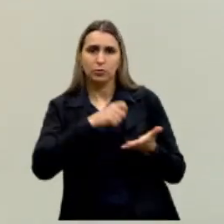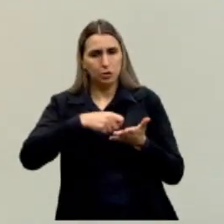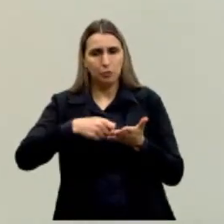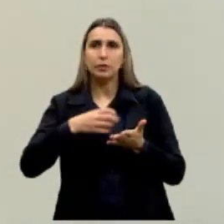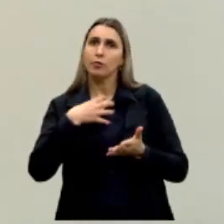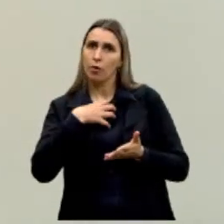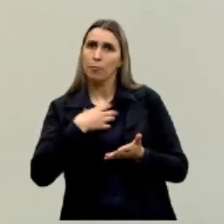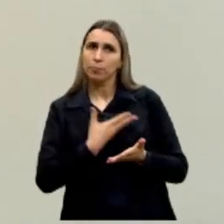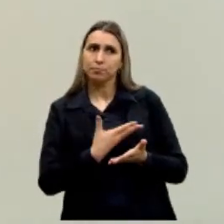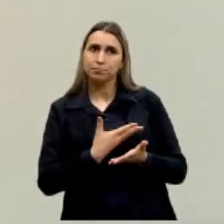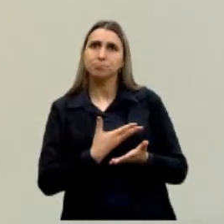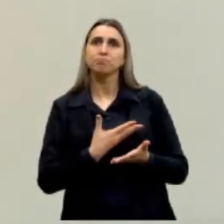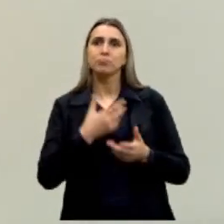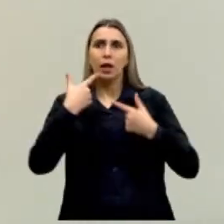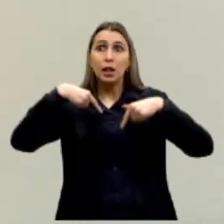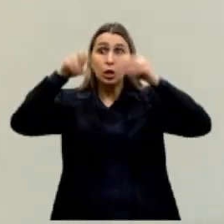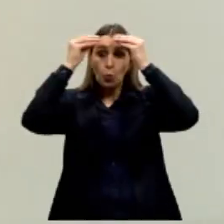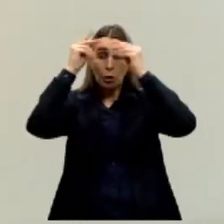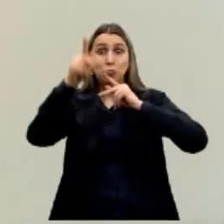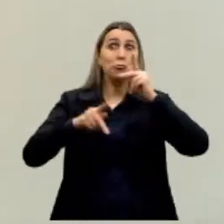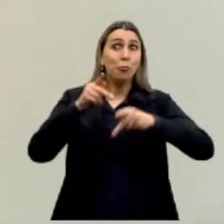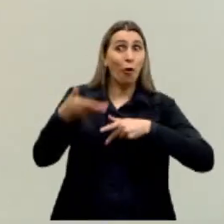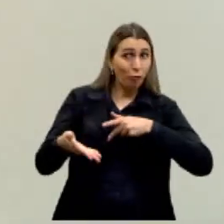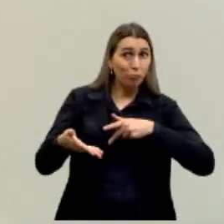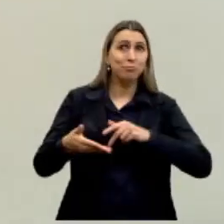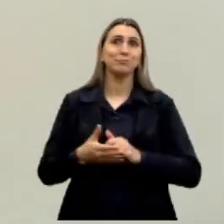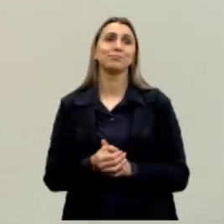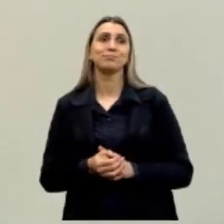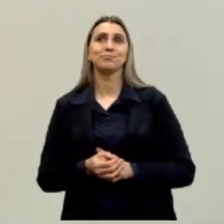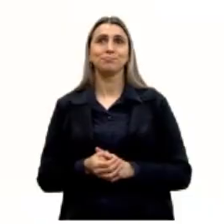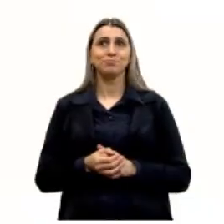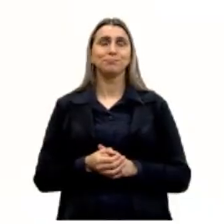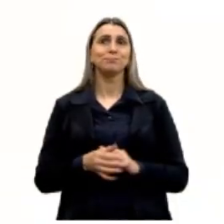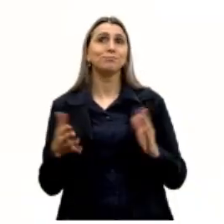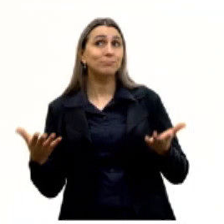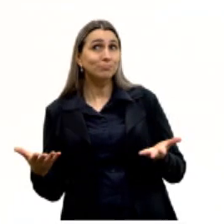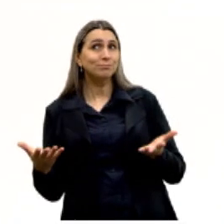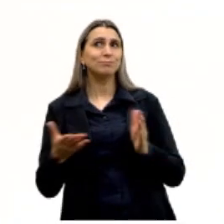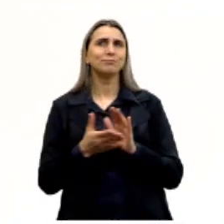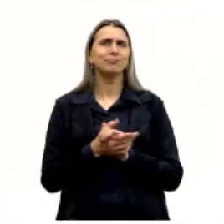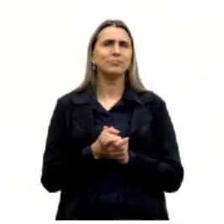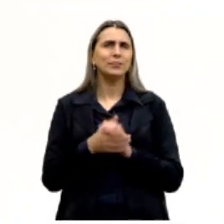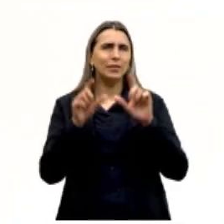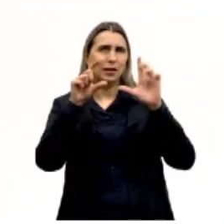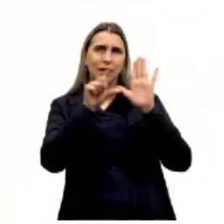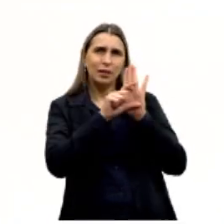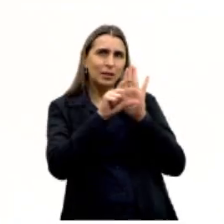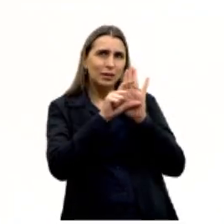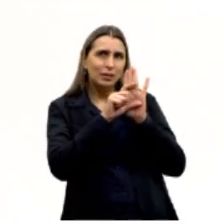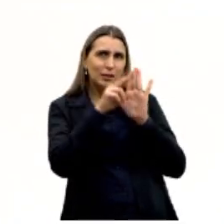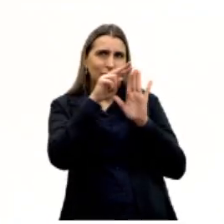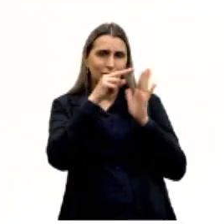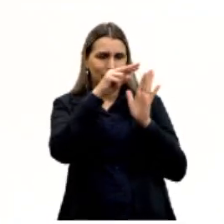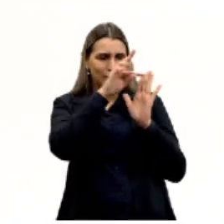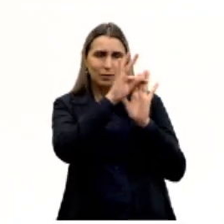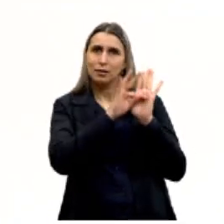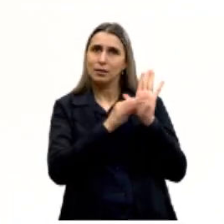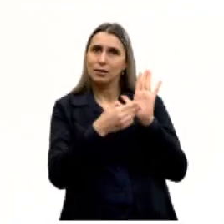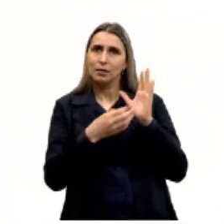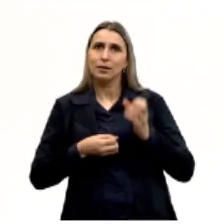tá linguagem do povão A então tem trechinho aqui